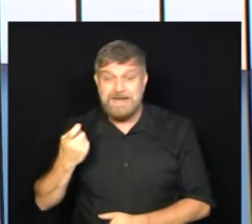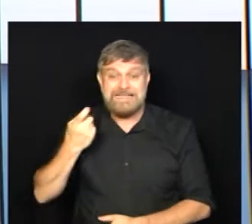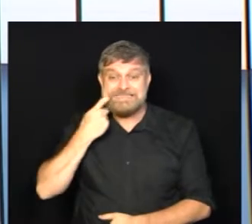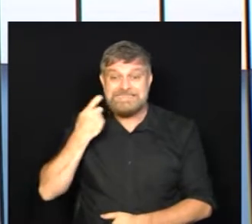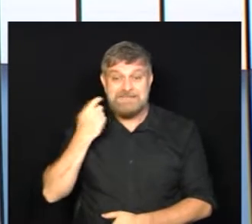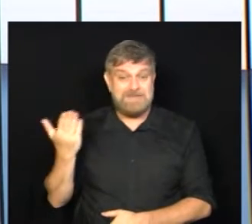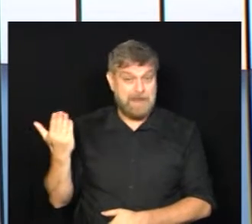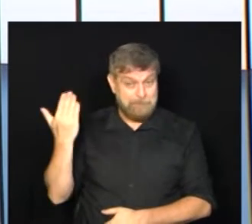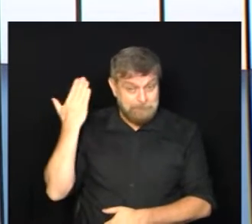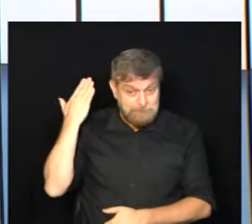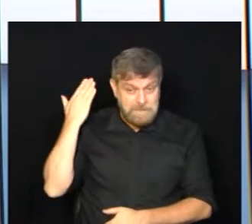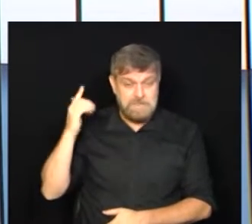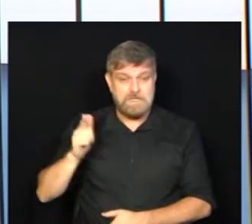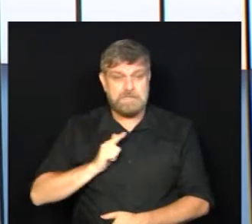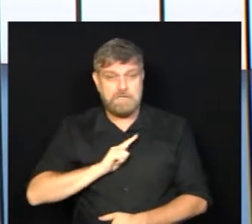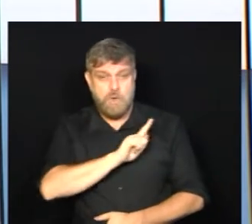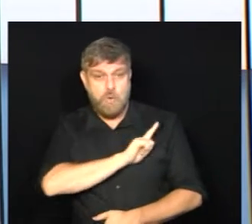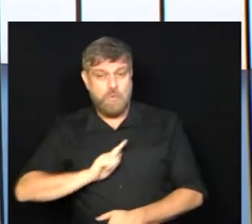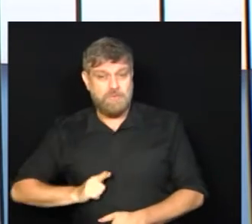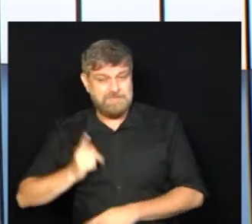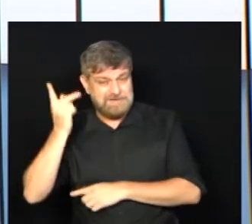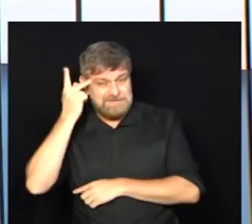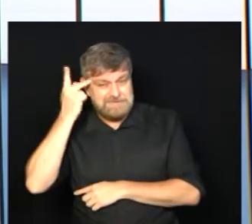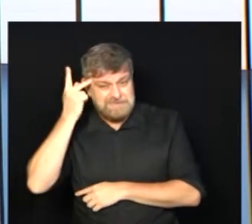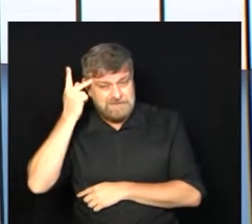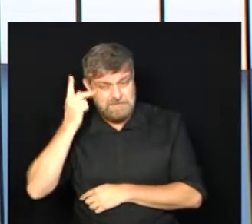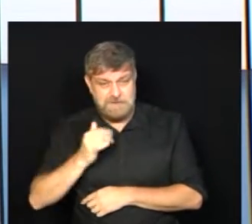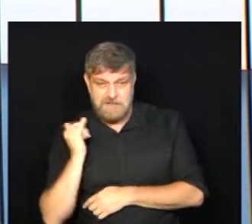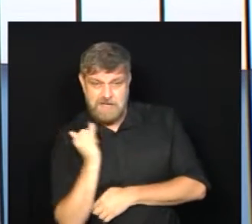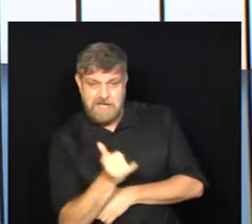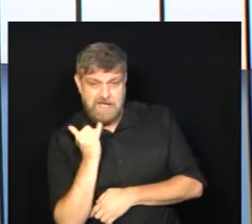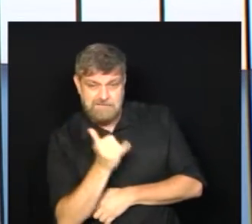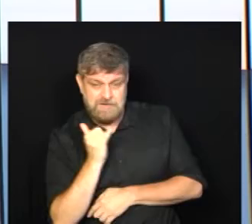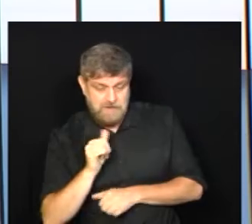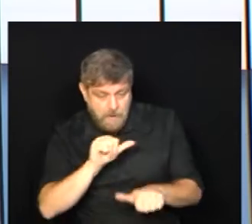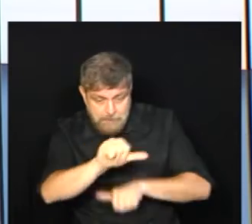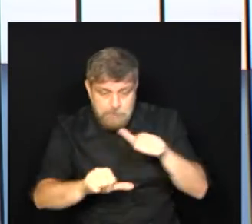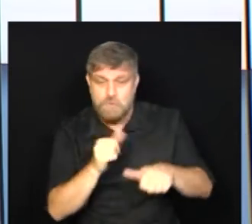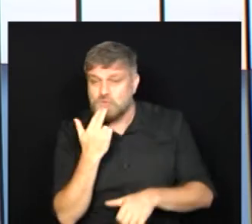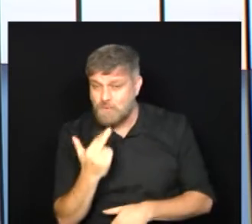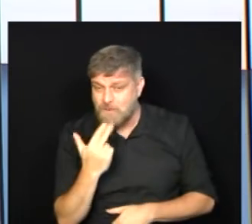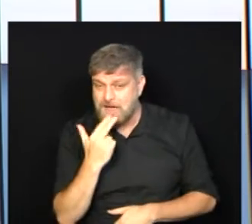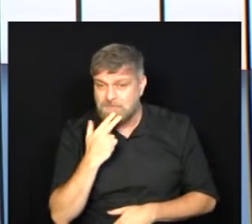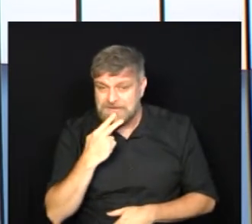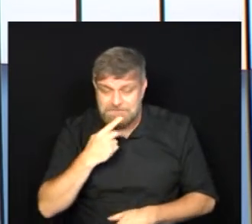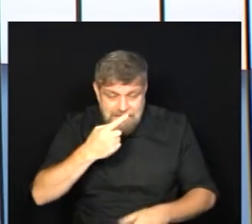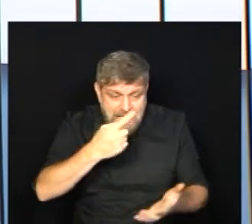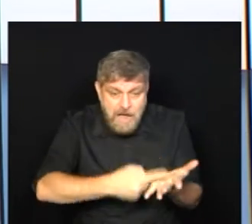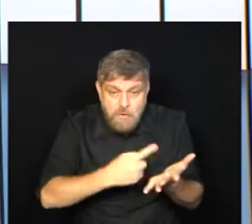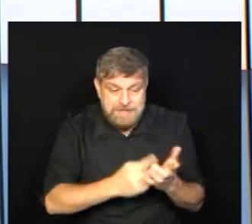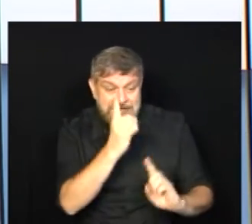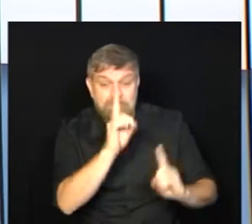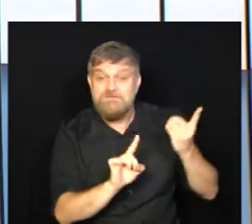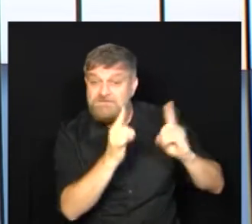sexta-feira. Inclusive, o governo estadual adiantou essa reclassificação que estava marcada para fevereiro e fez esse